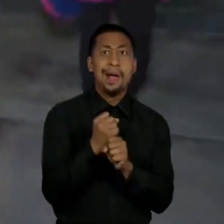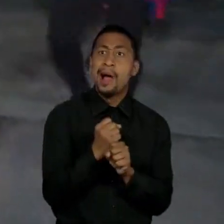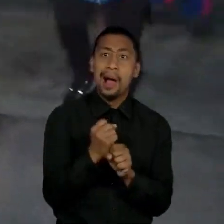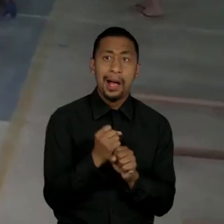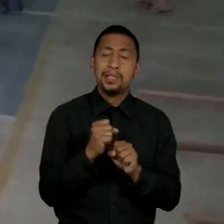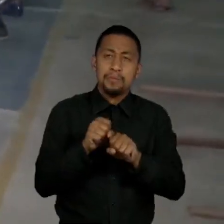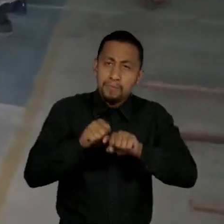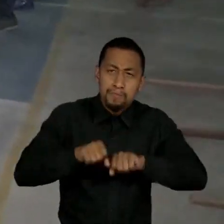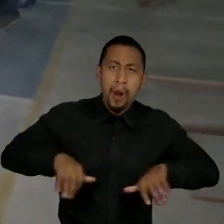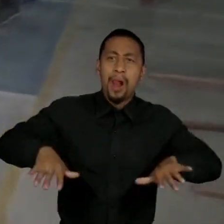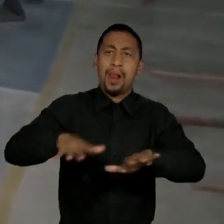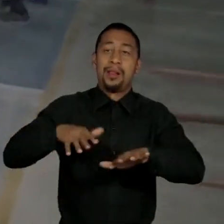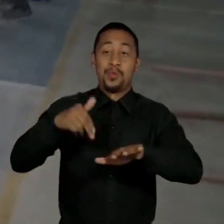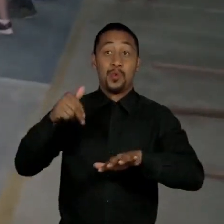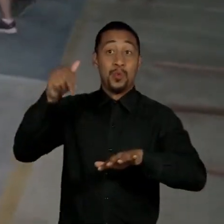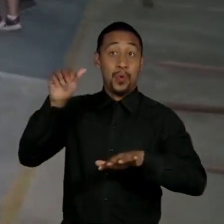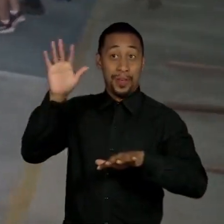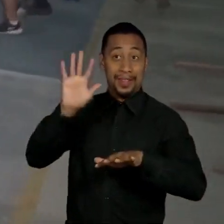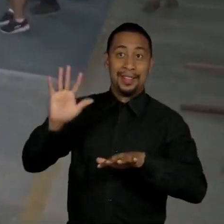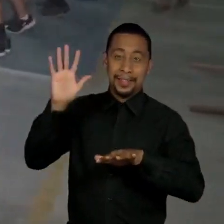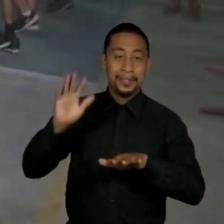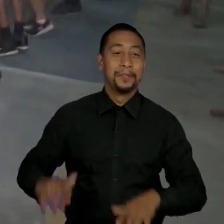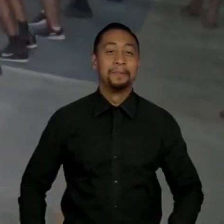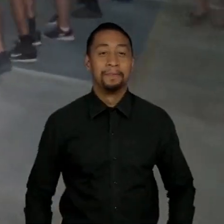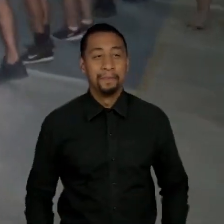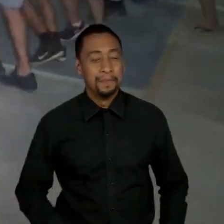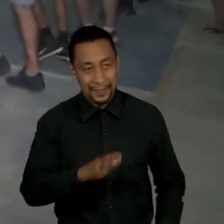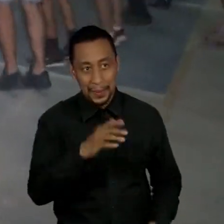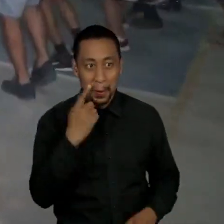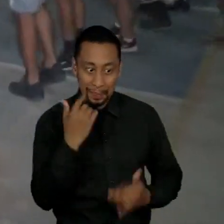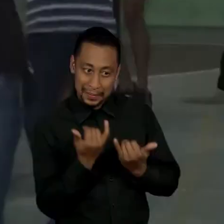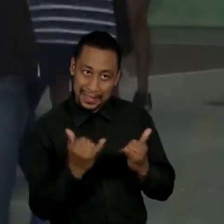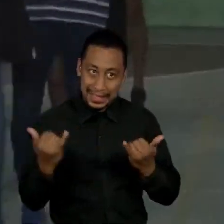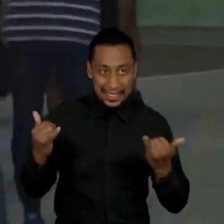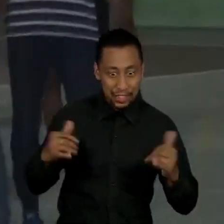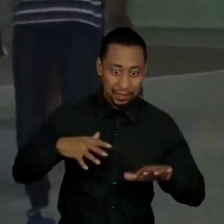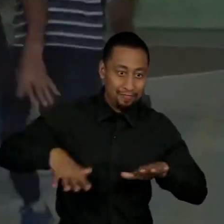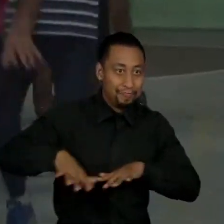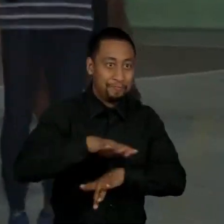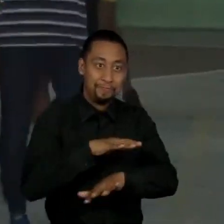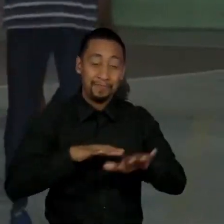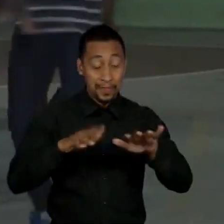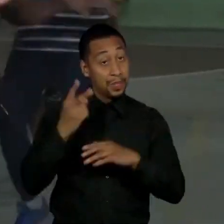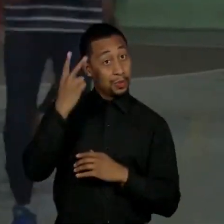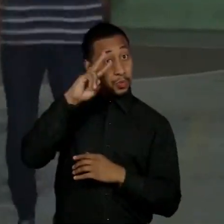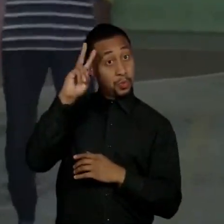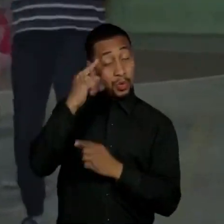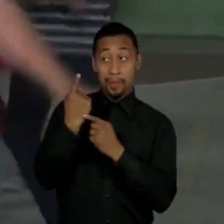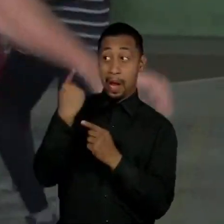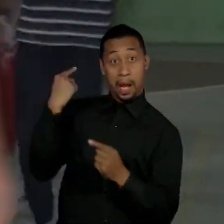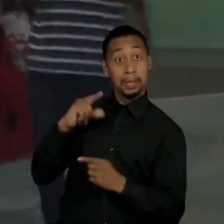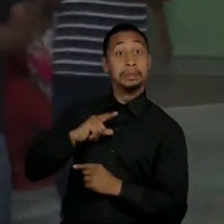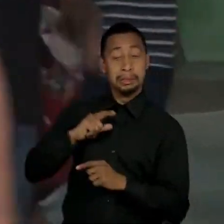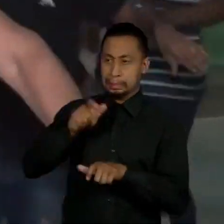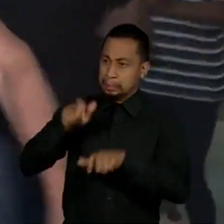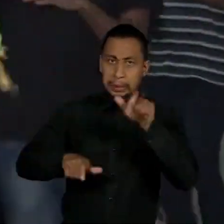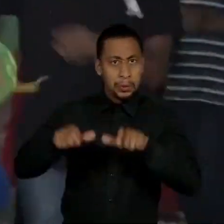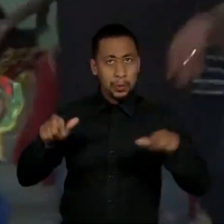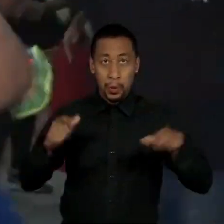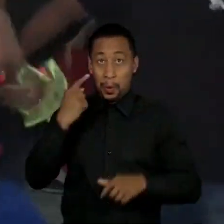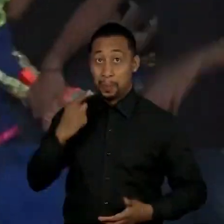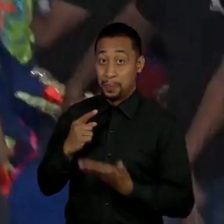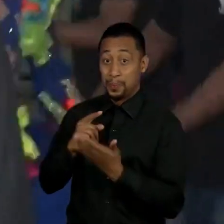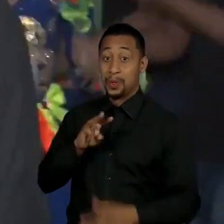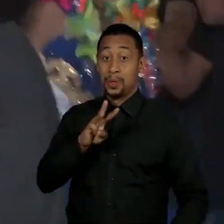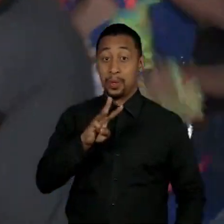todo o Nordeste. No meio dessa energia, são muitas histórias. Wilson, considerado pelos colegas o melhor